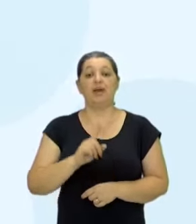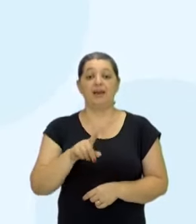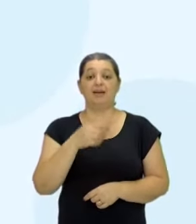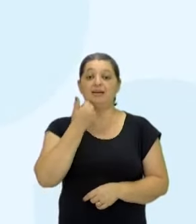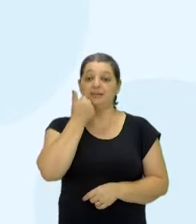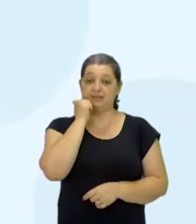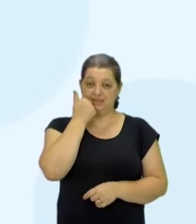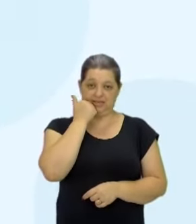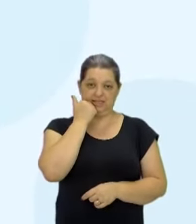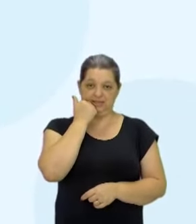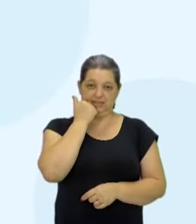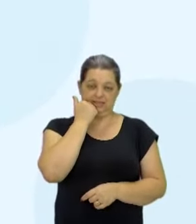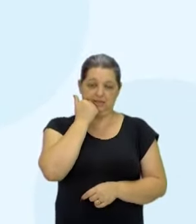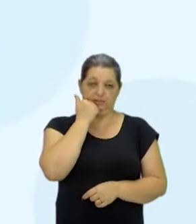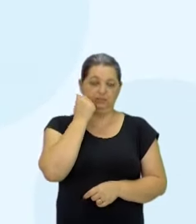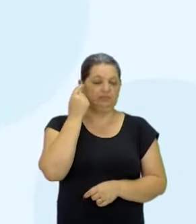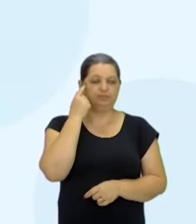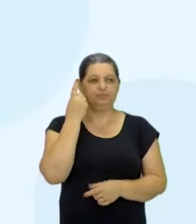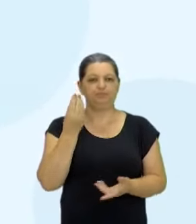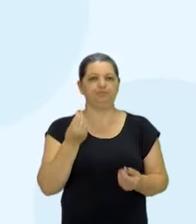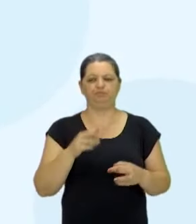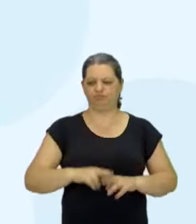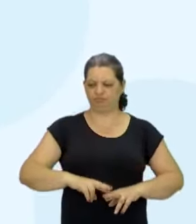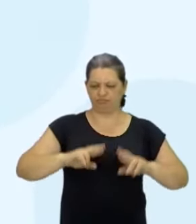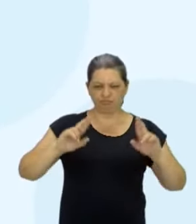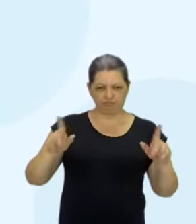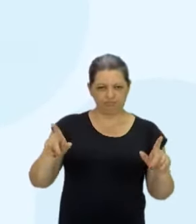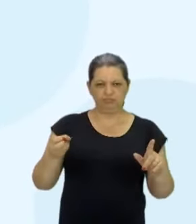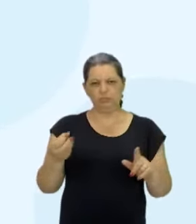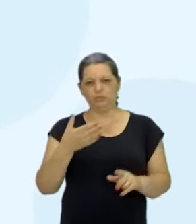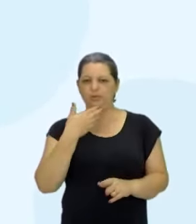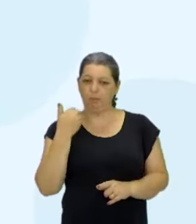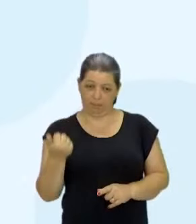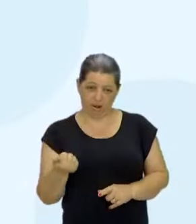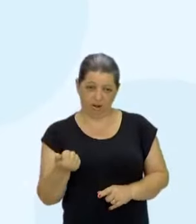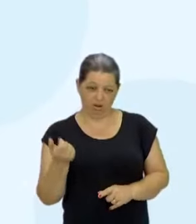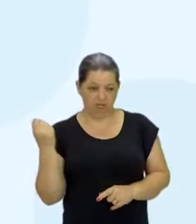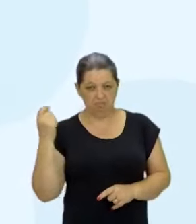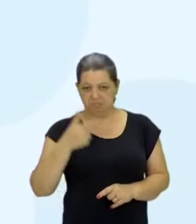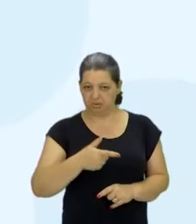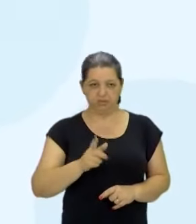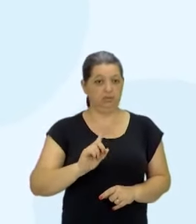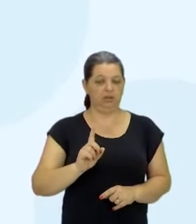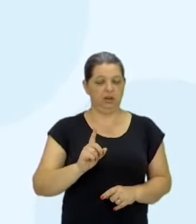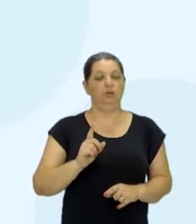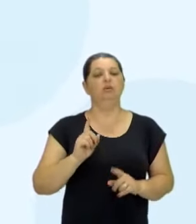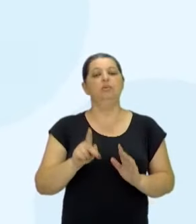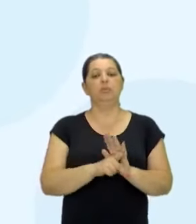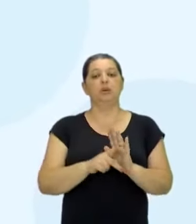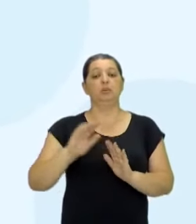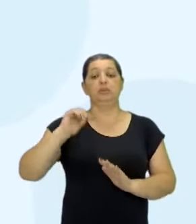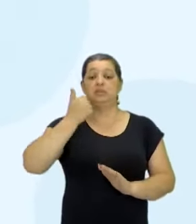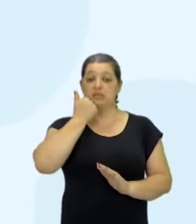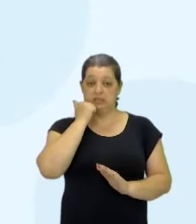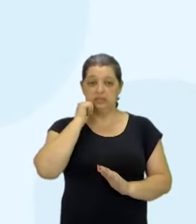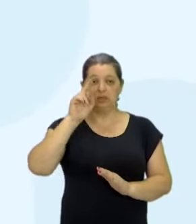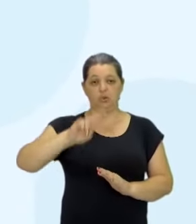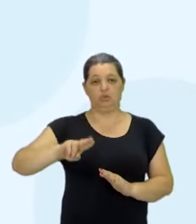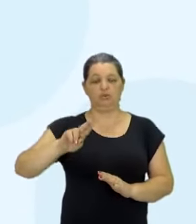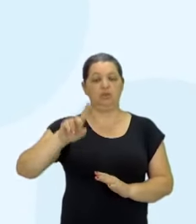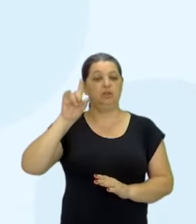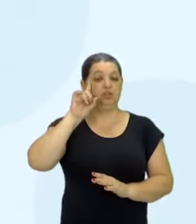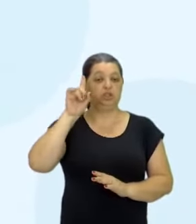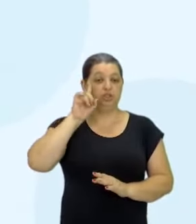ciência não te faz diferente nem melhor que ninguém. A ciência deve fazer parte da nossa vida para a gente